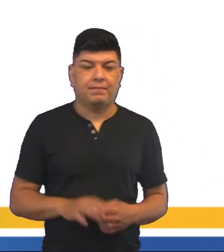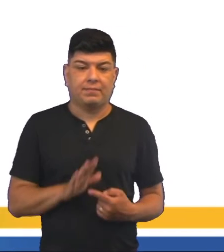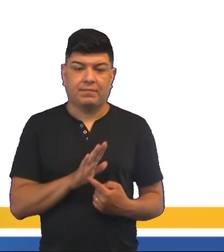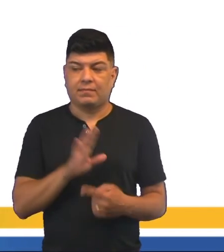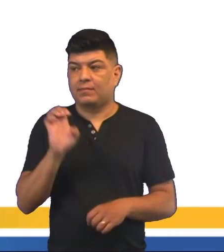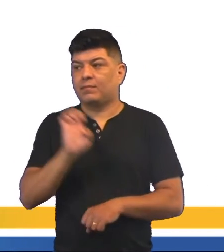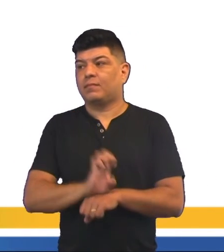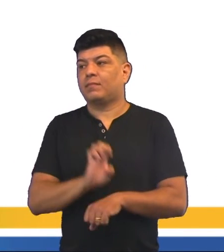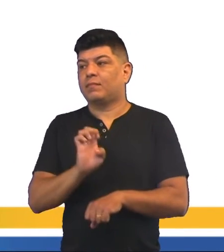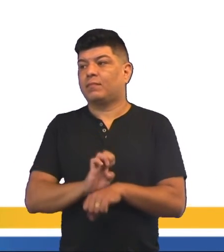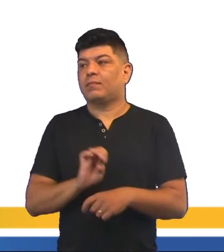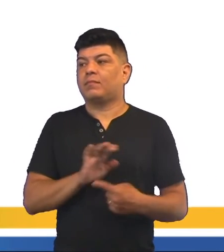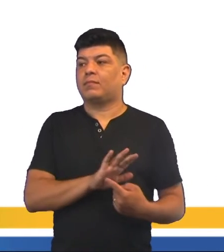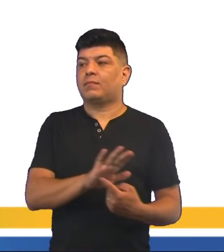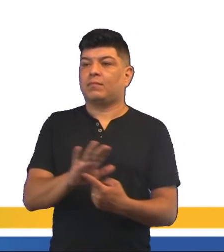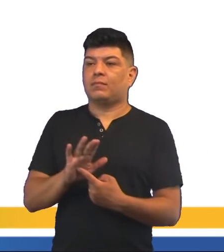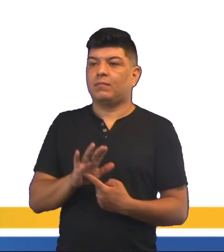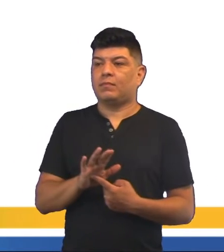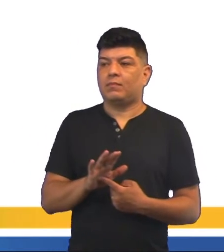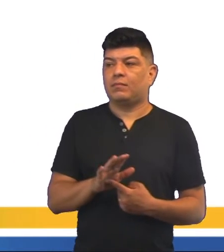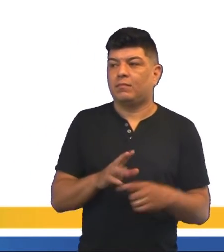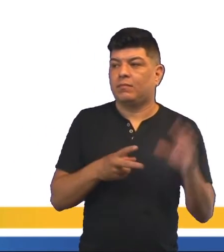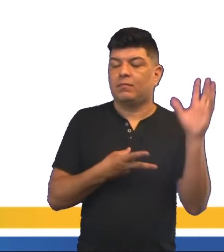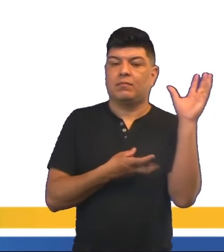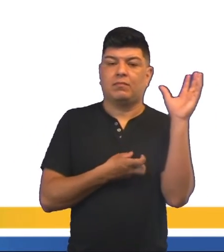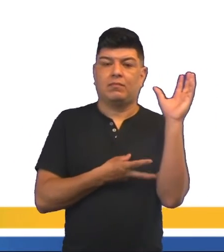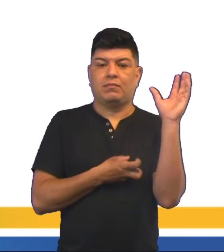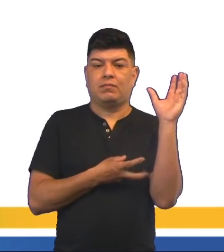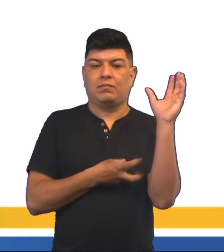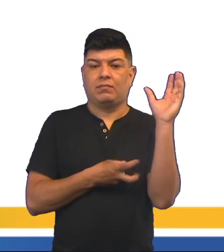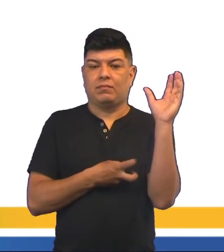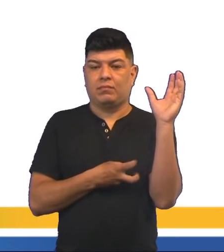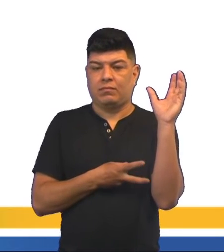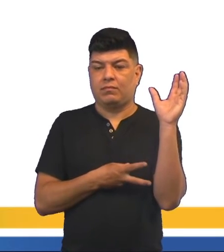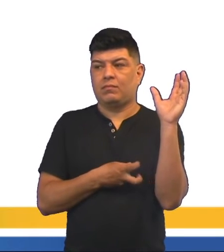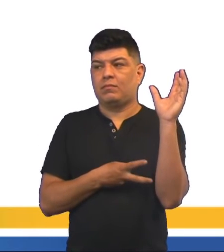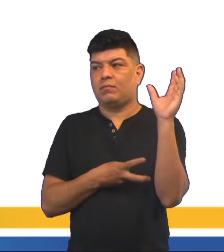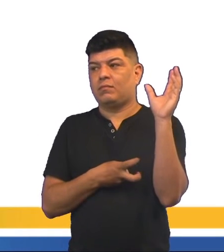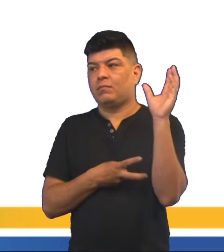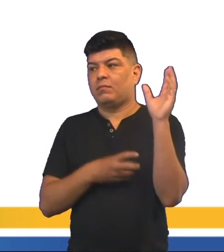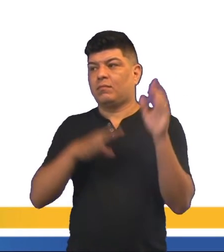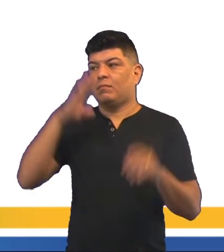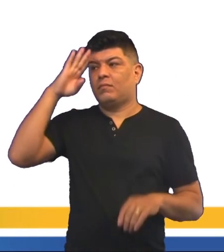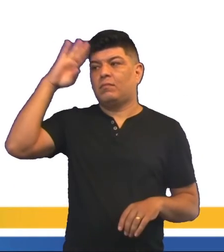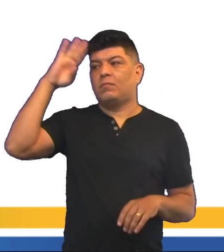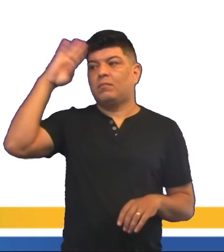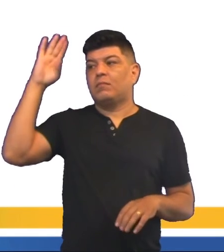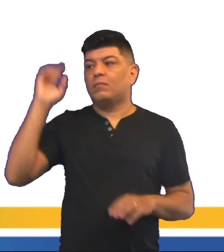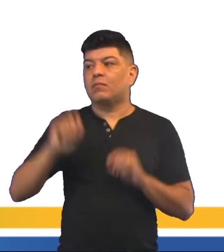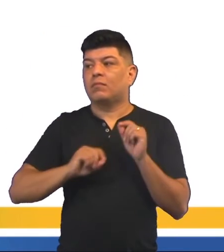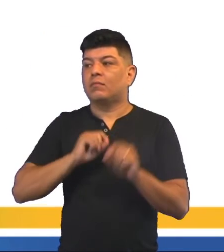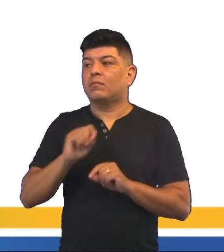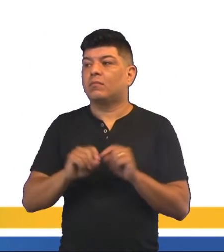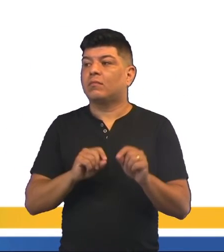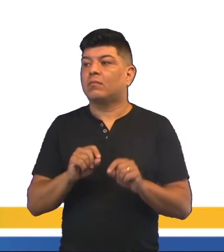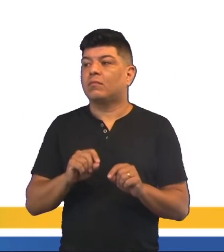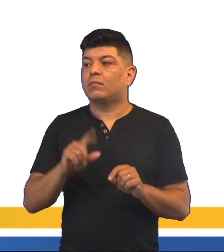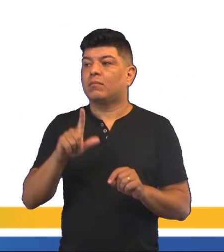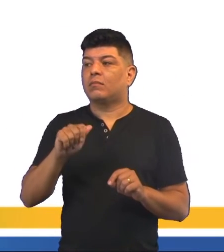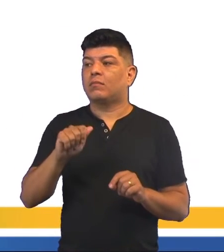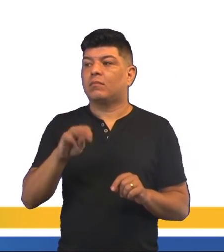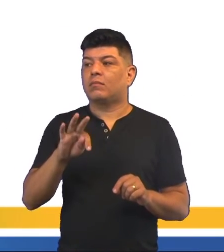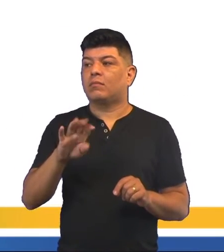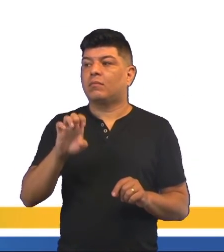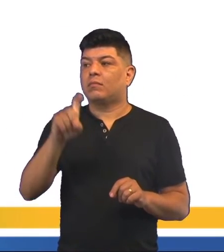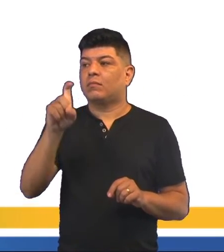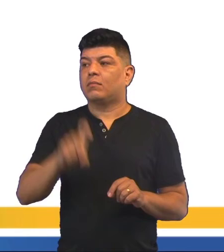O Estado destaca-se pelo setor extrativista, né, agroextrativista, né, principalmente a extração ainda do látex e a produção